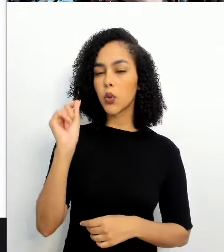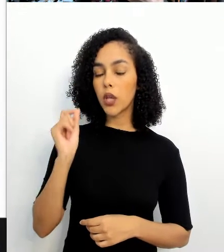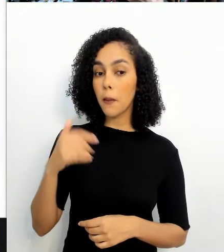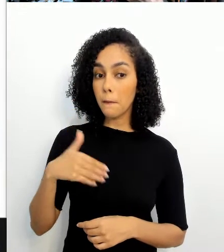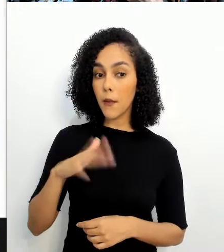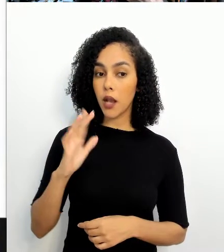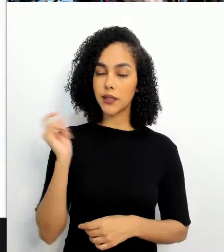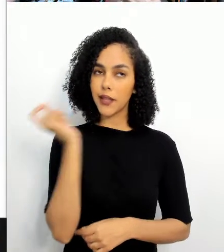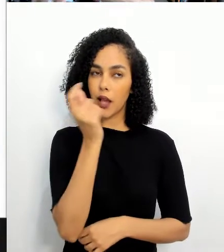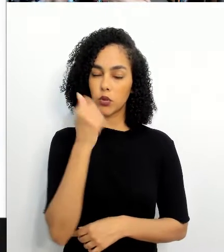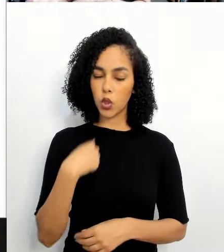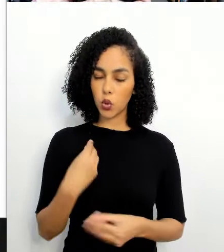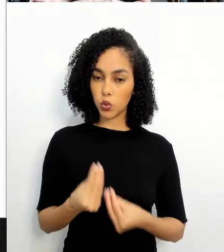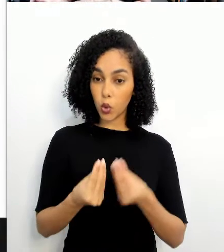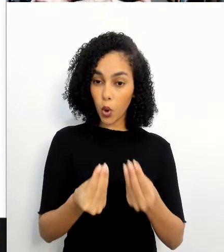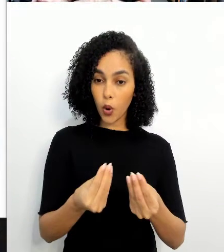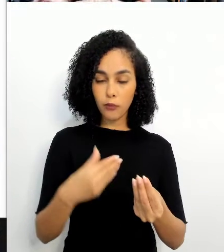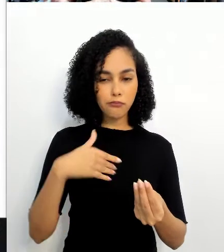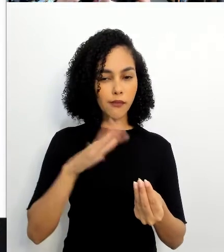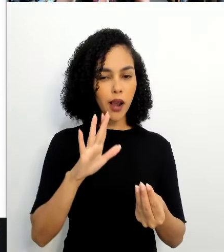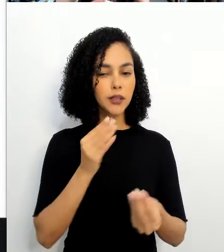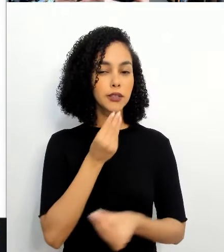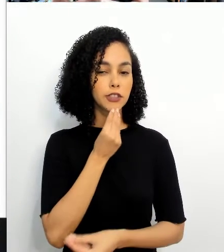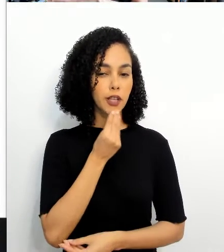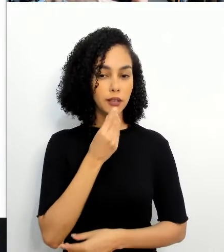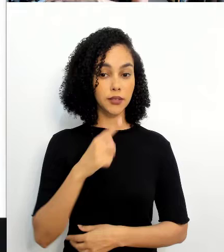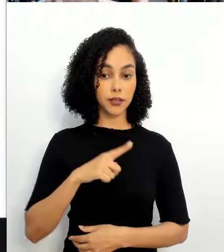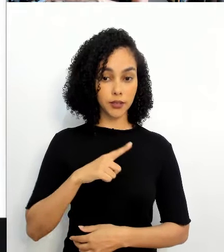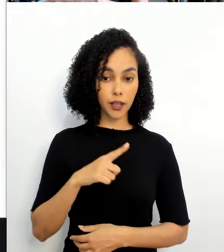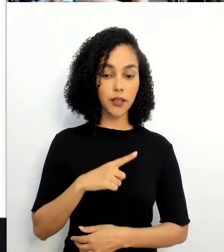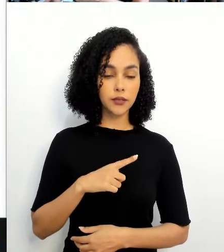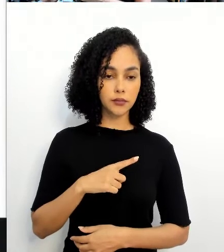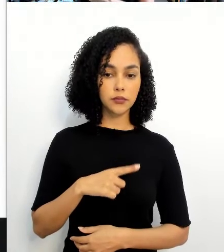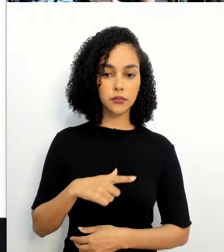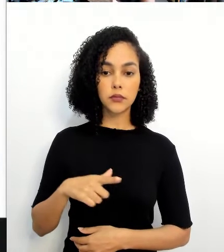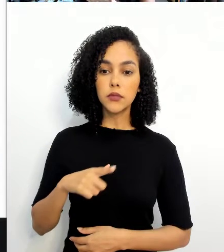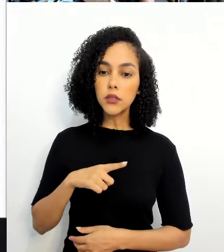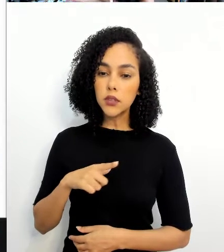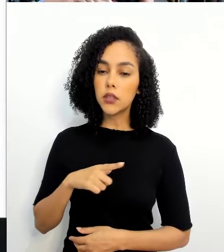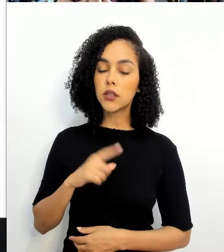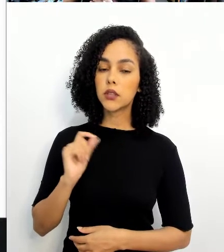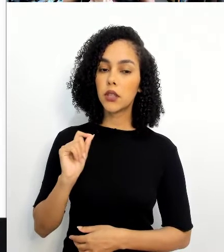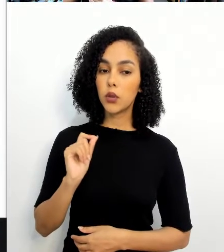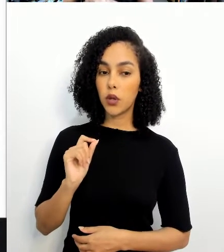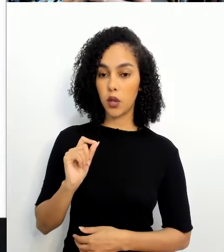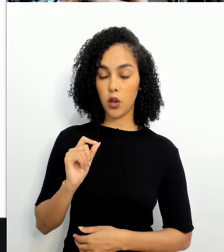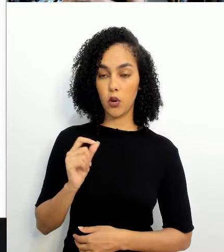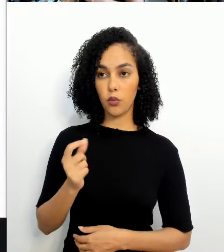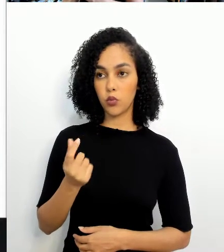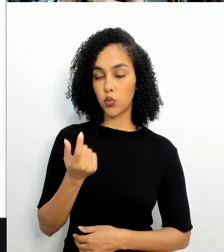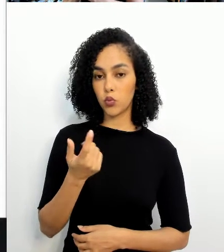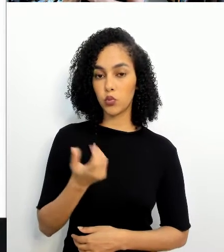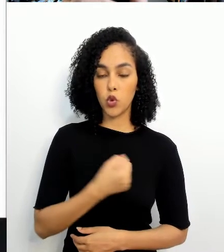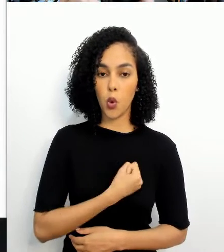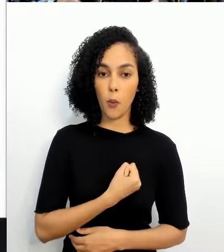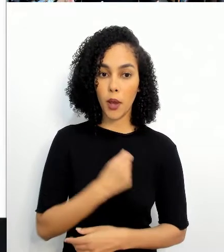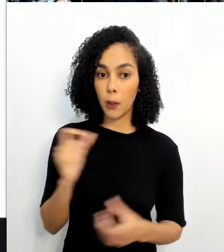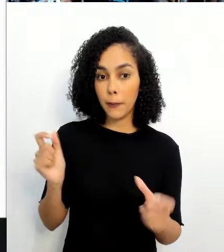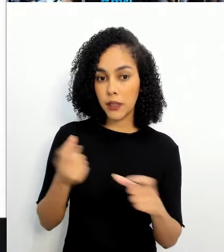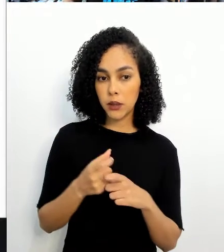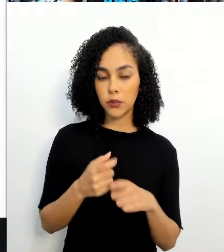mais dados eu dou para você, mais chance você tem, né? Então, vai ter um ponto, um valor mínimo que já supera os 90%. Vamos tentar